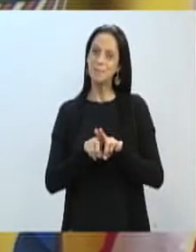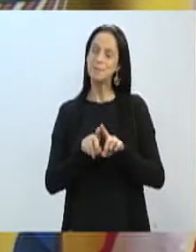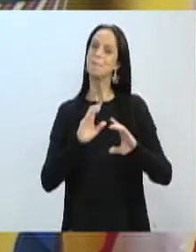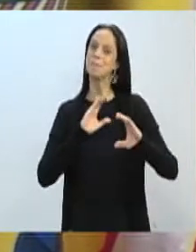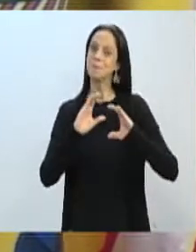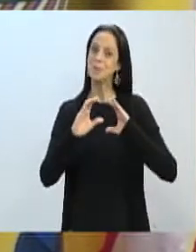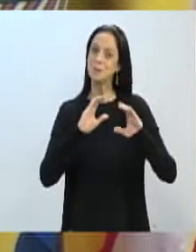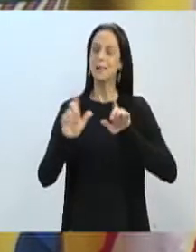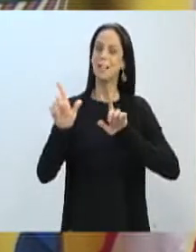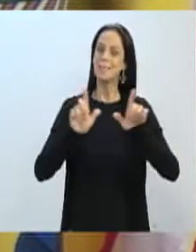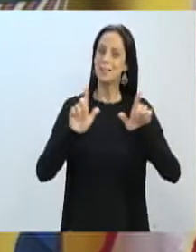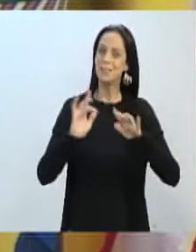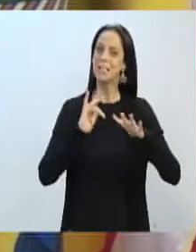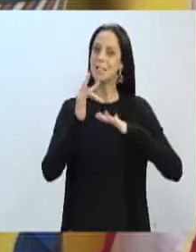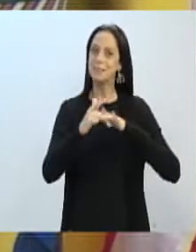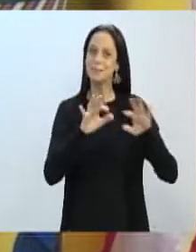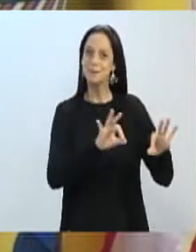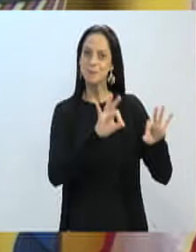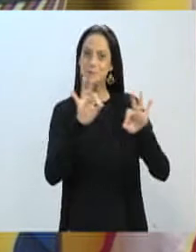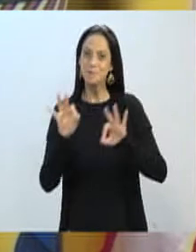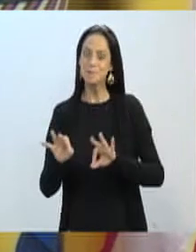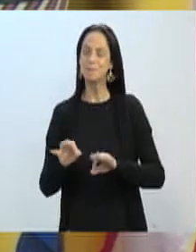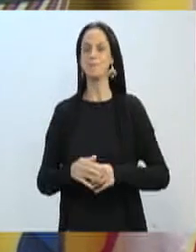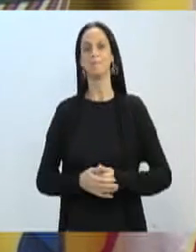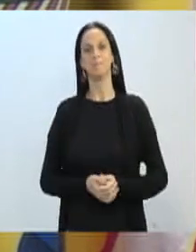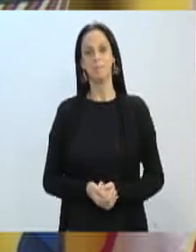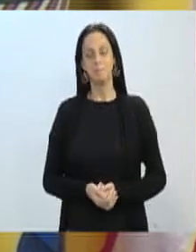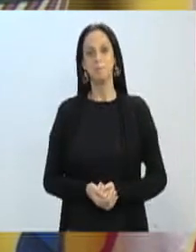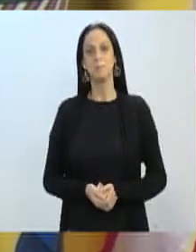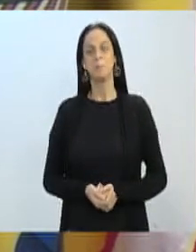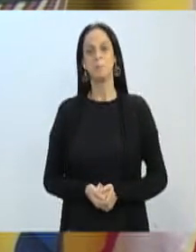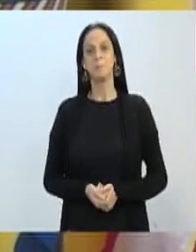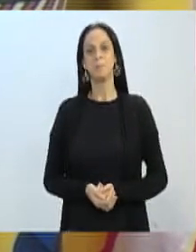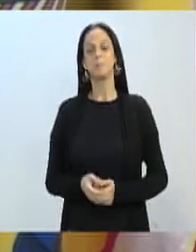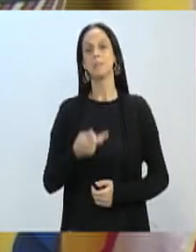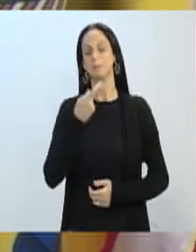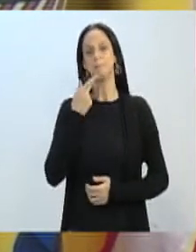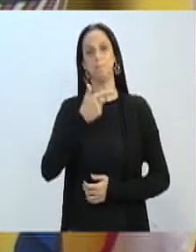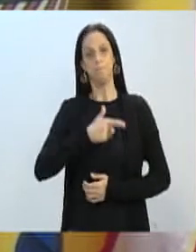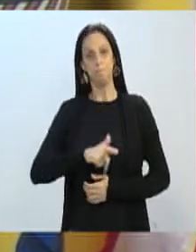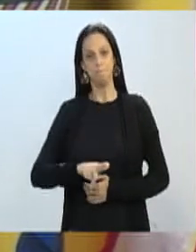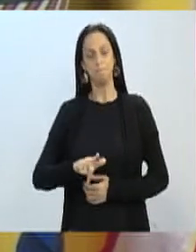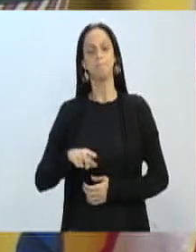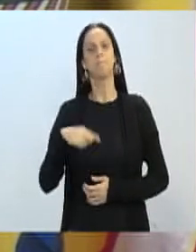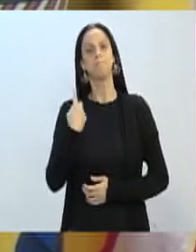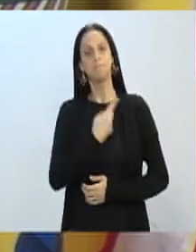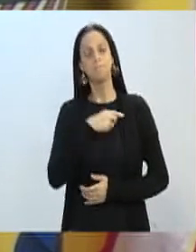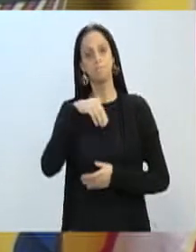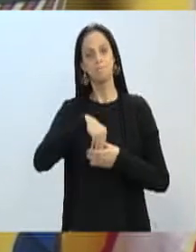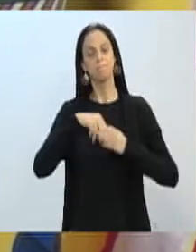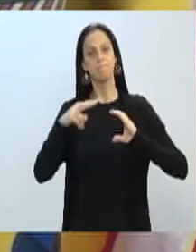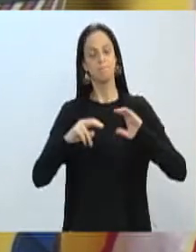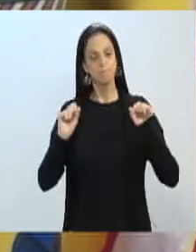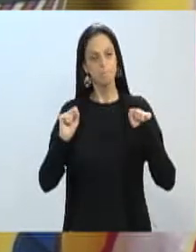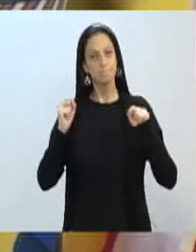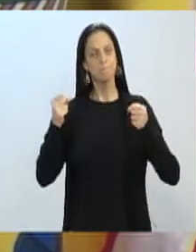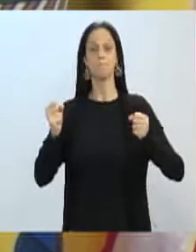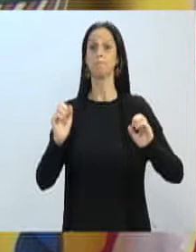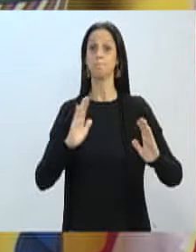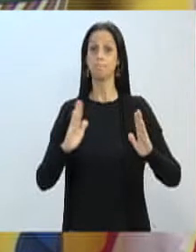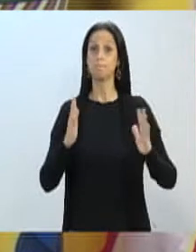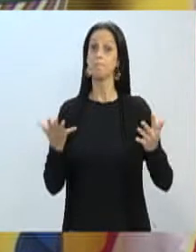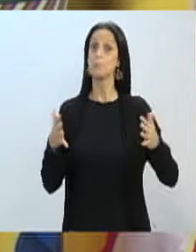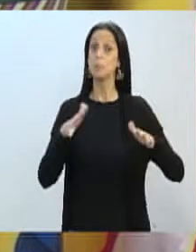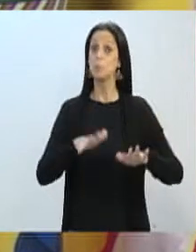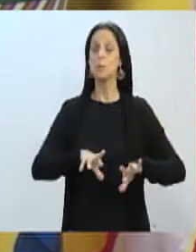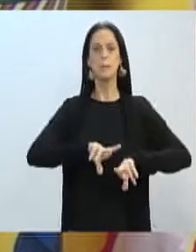canais de comunicação dessa casa volto aqui a frisar que nós defendemos nesse Parlamento o mandato inclusivo